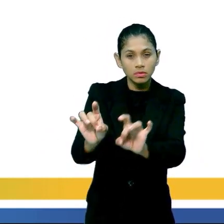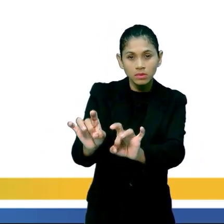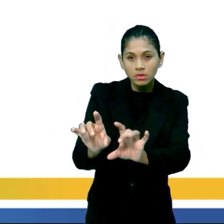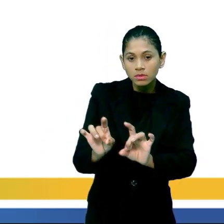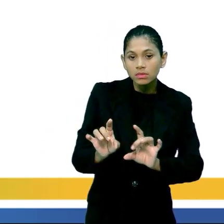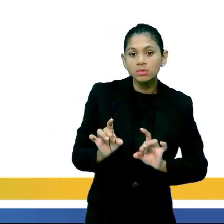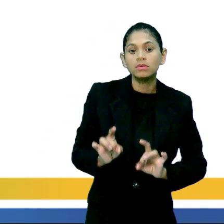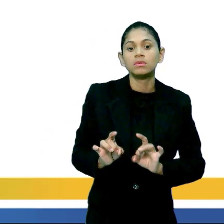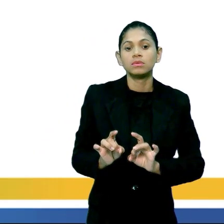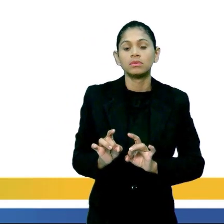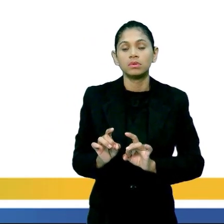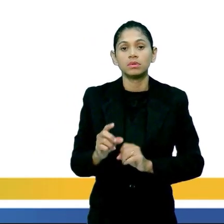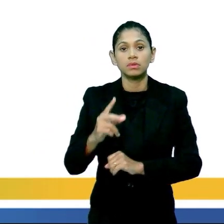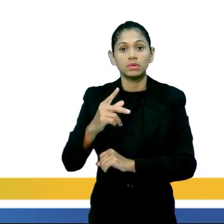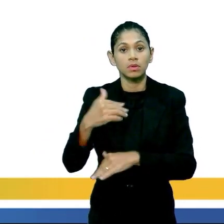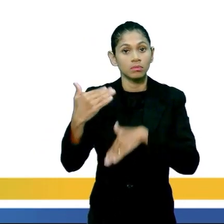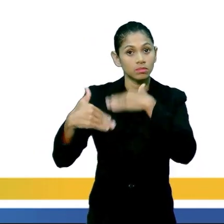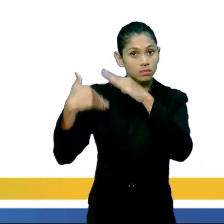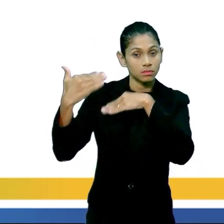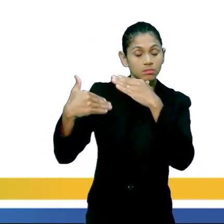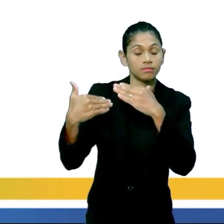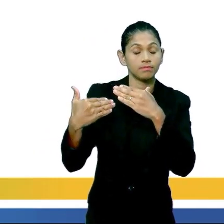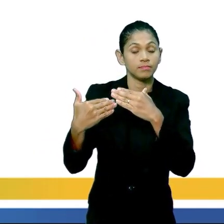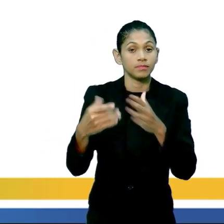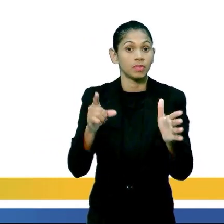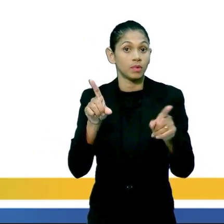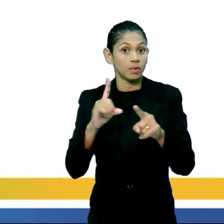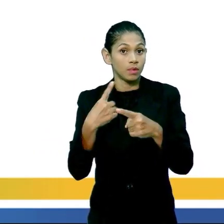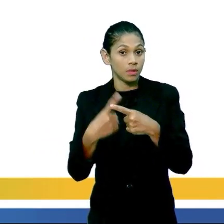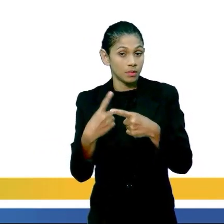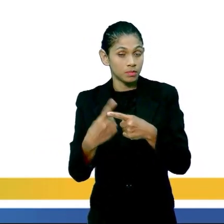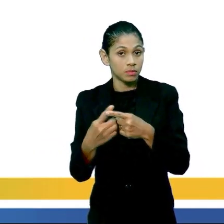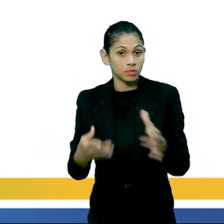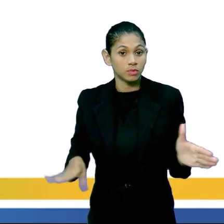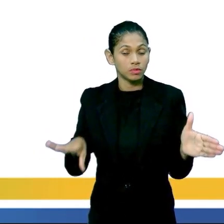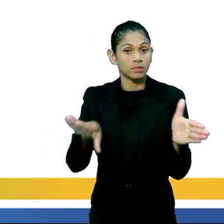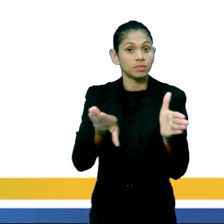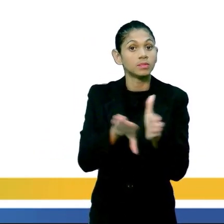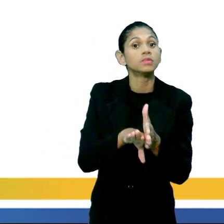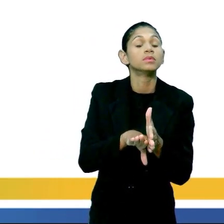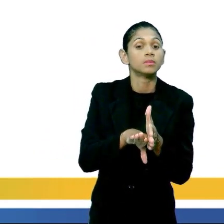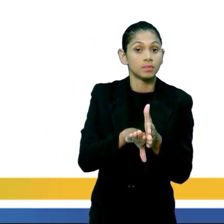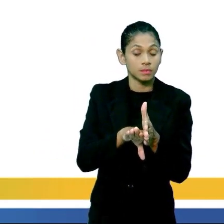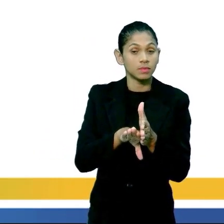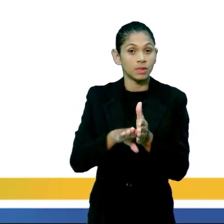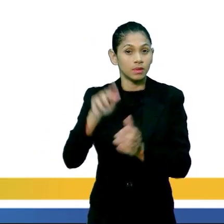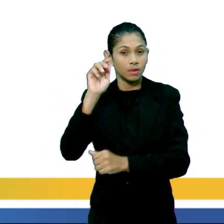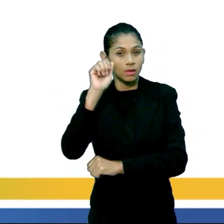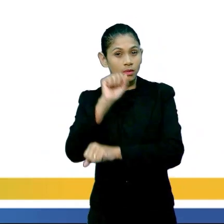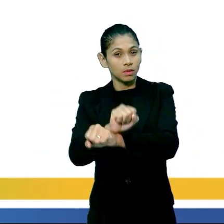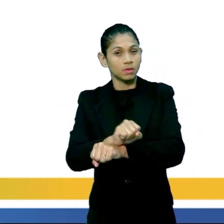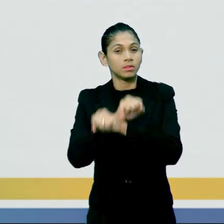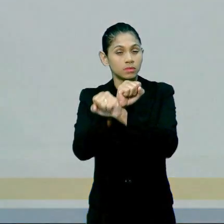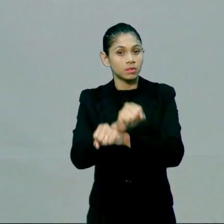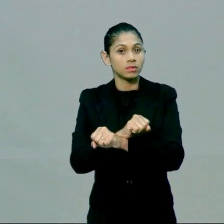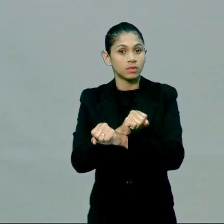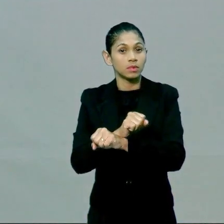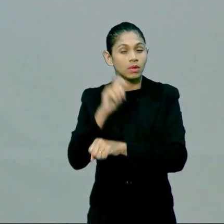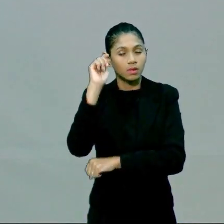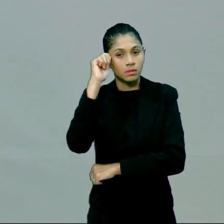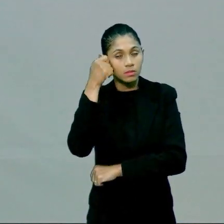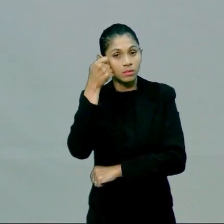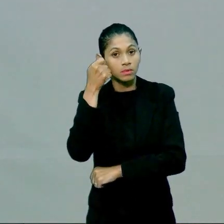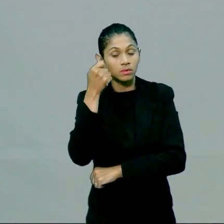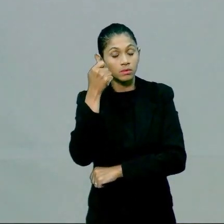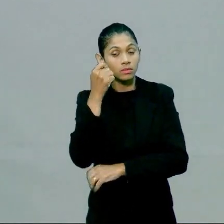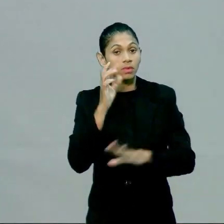Porque com a chegada dos escravos vindos da África, as técnicas de plantio da cana-de-açúcar, elas vieram